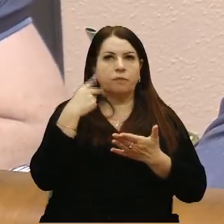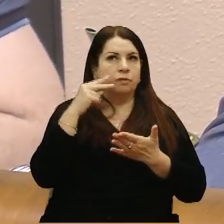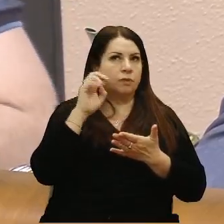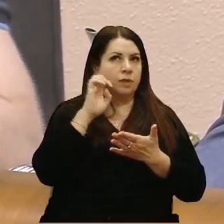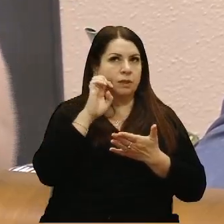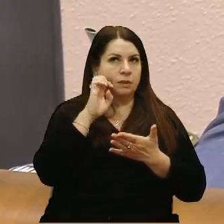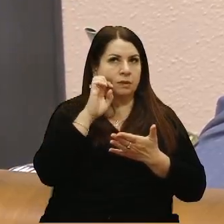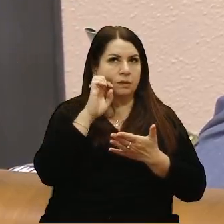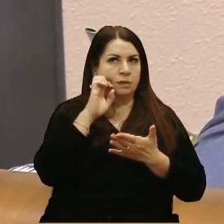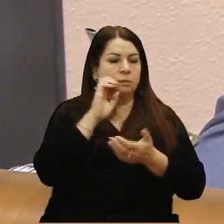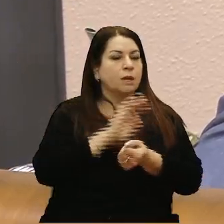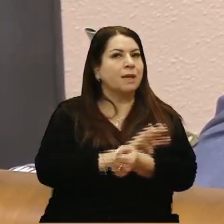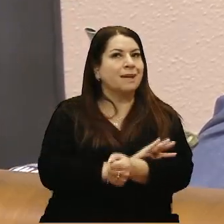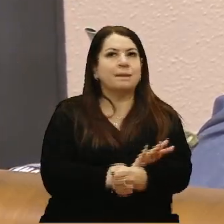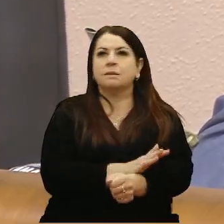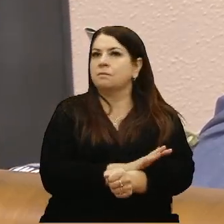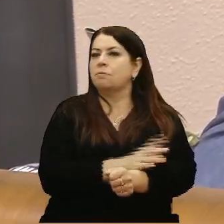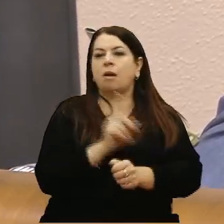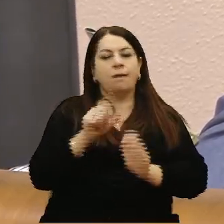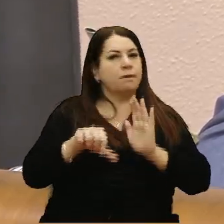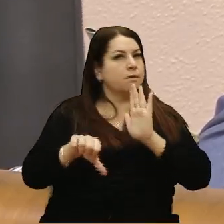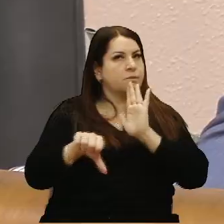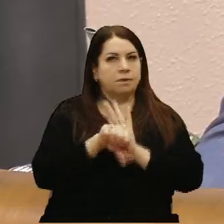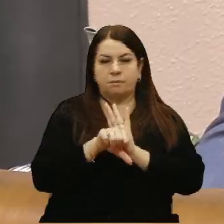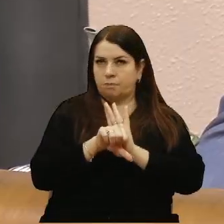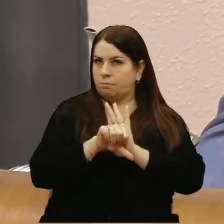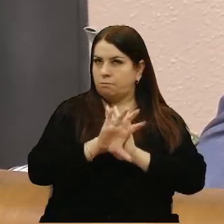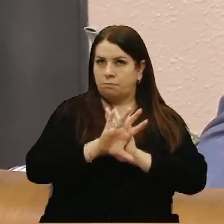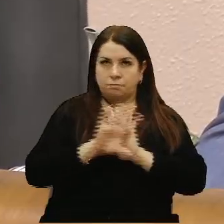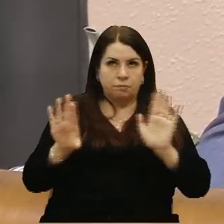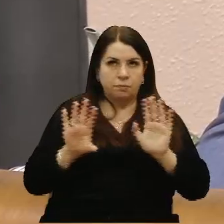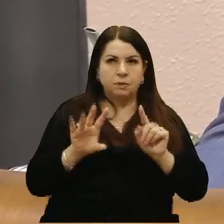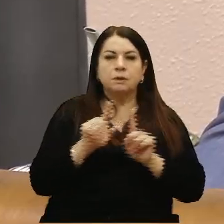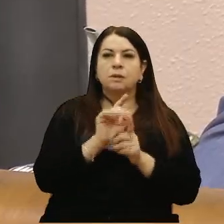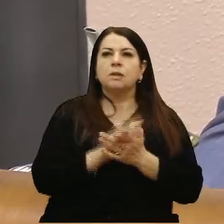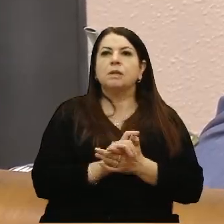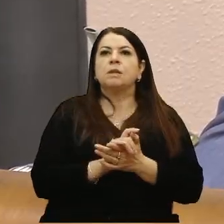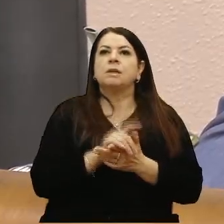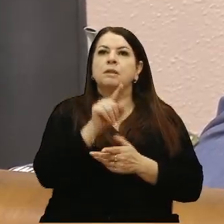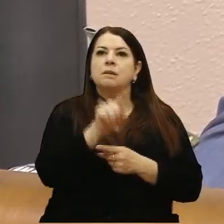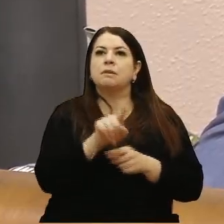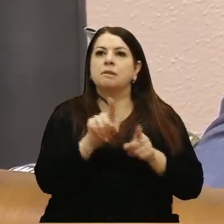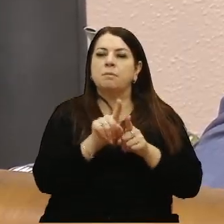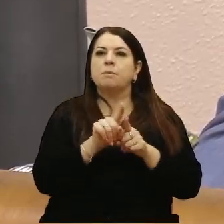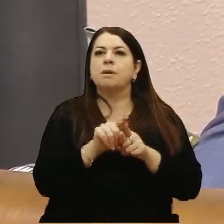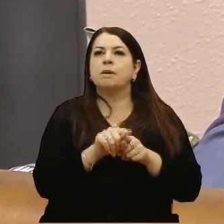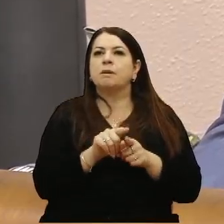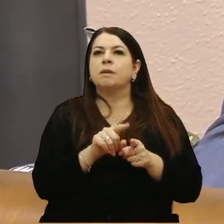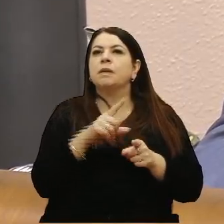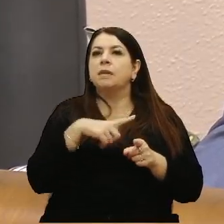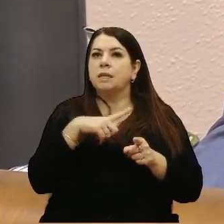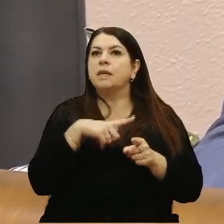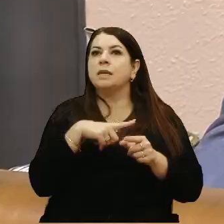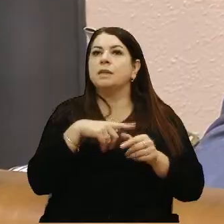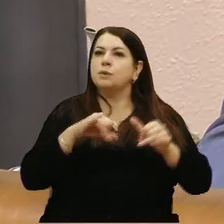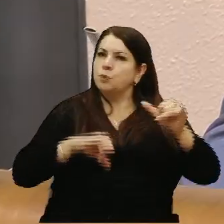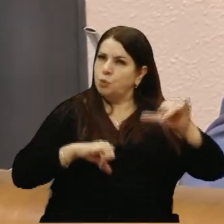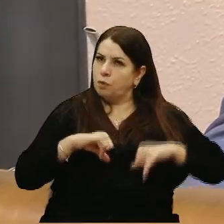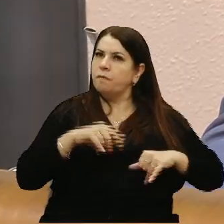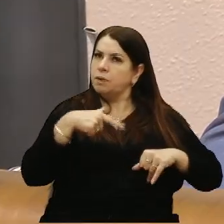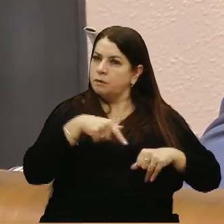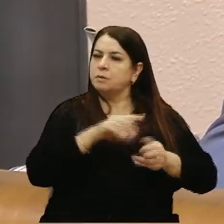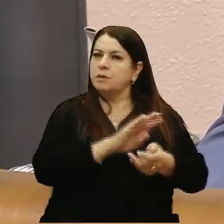Estela, racismo é crime inafiançável e imprescritível. E mais, vereadora, quem sofre